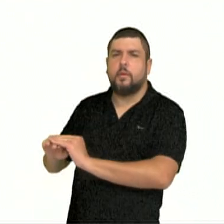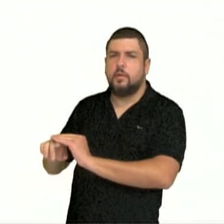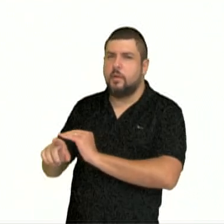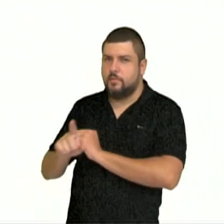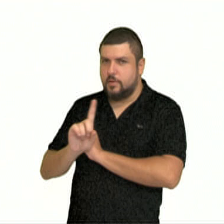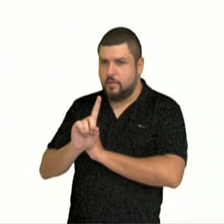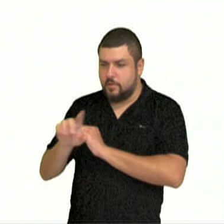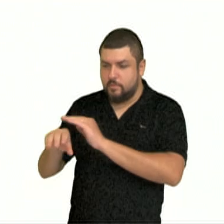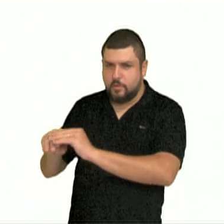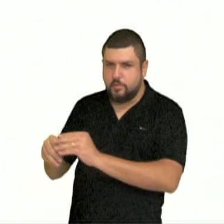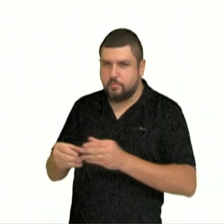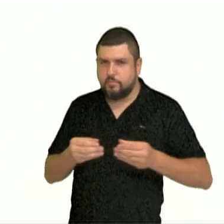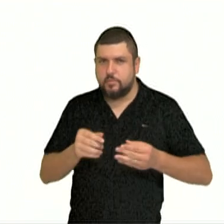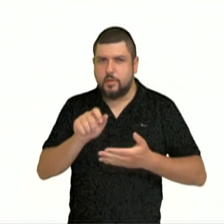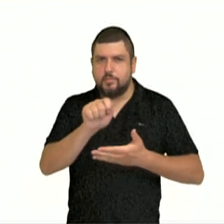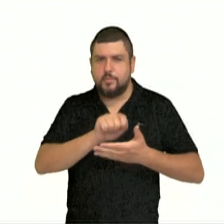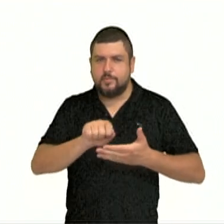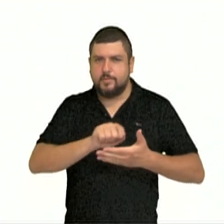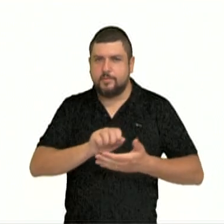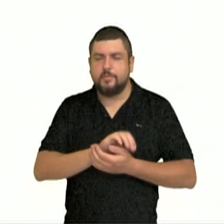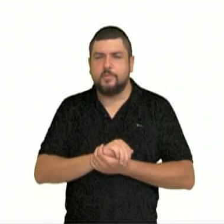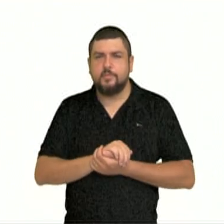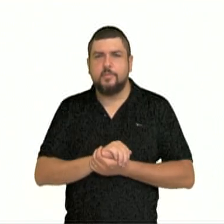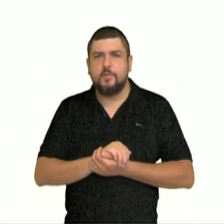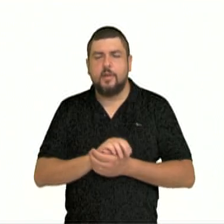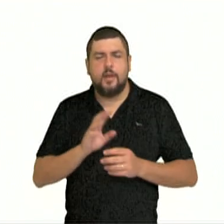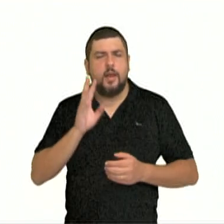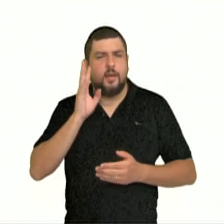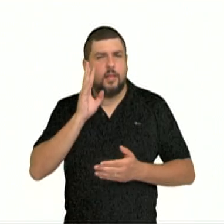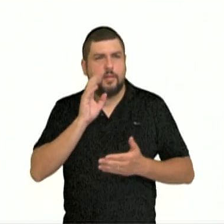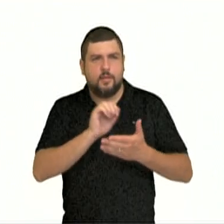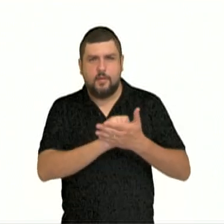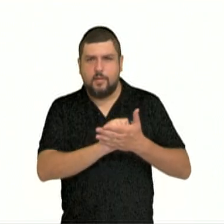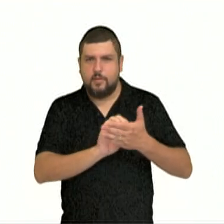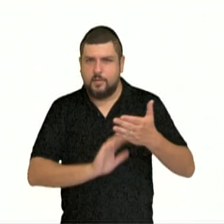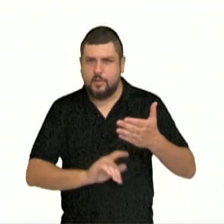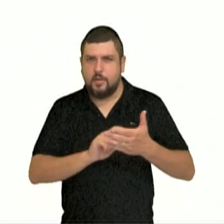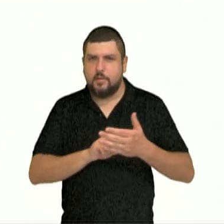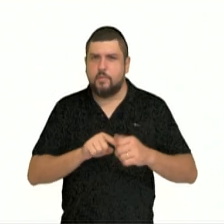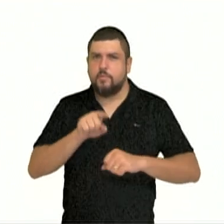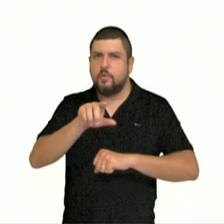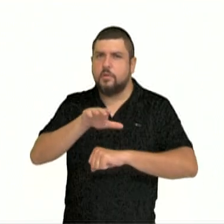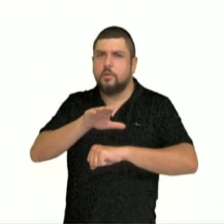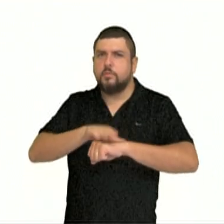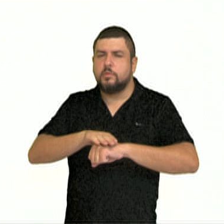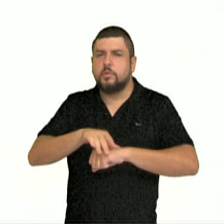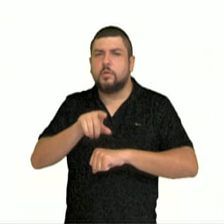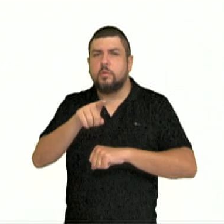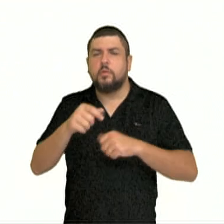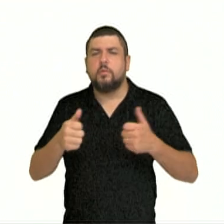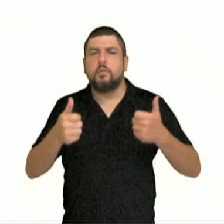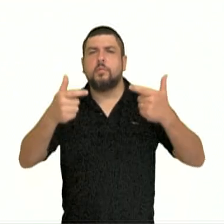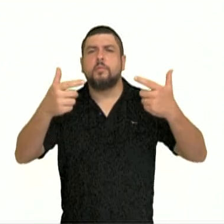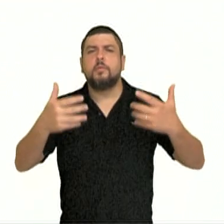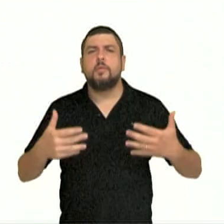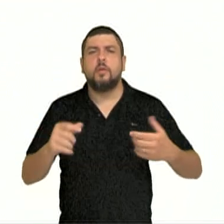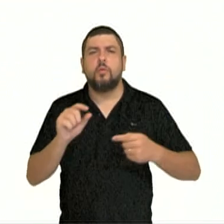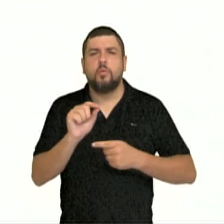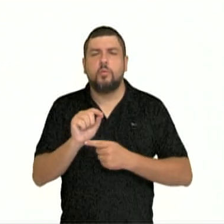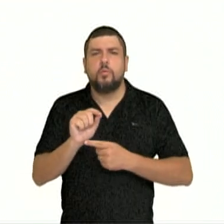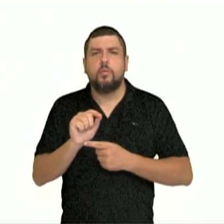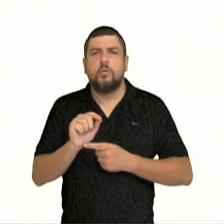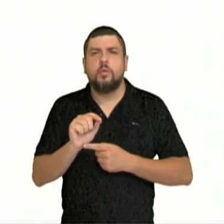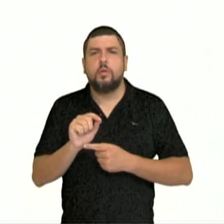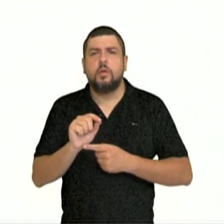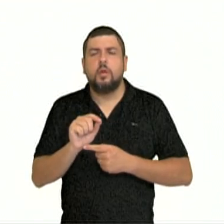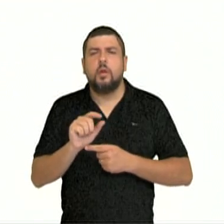vai! E é uma tarefa legal, interessante, porque você vai justamente falar sobre o que mais